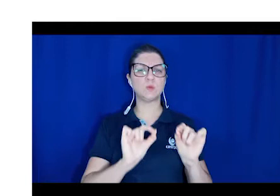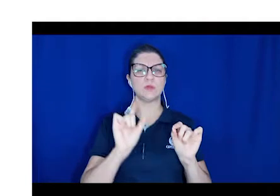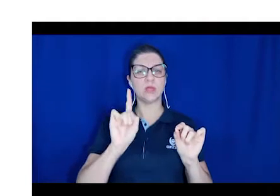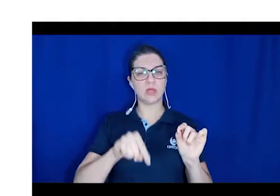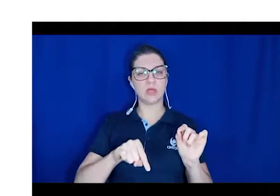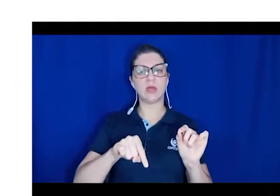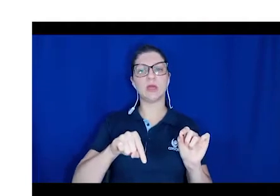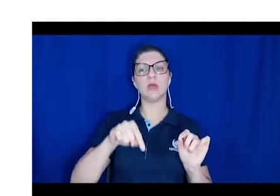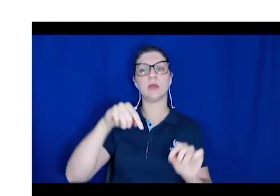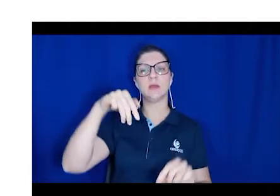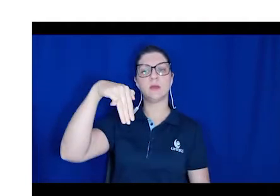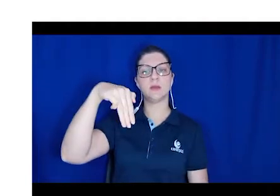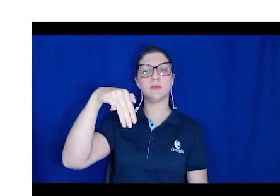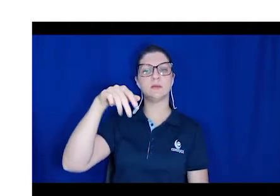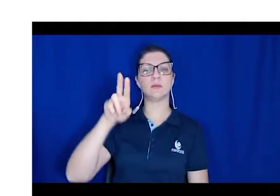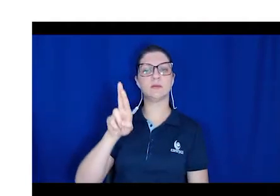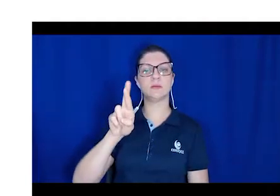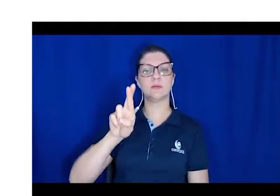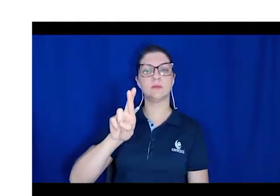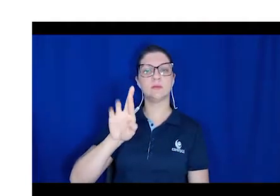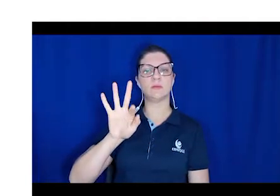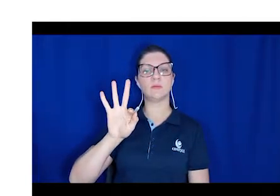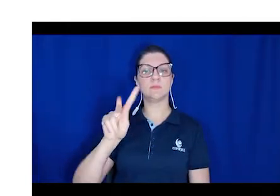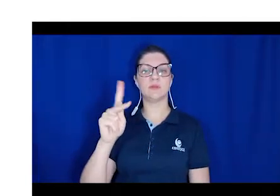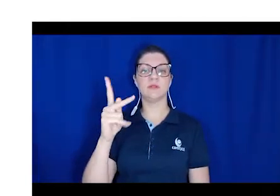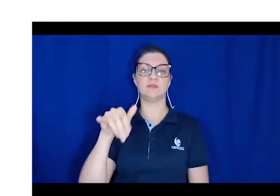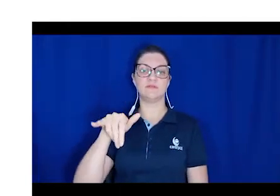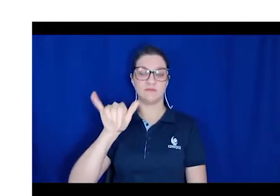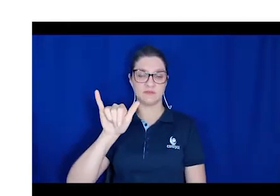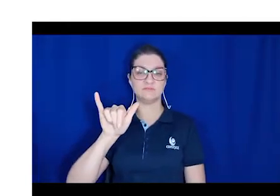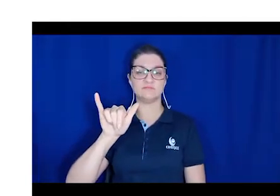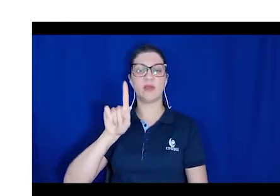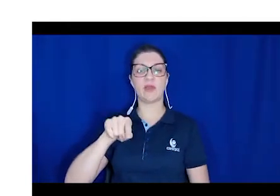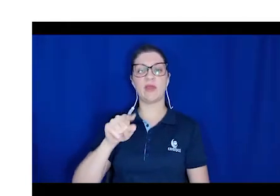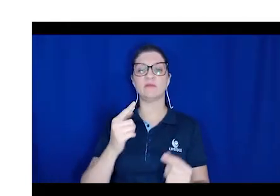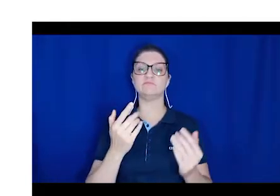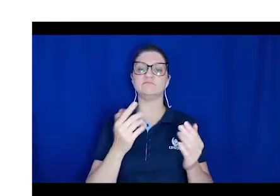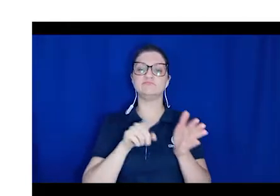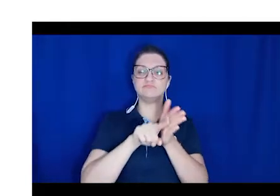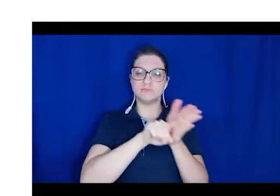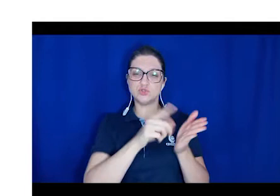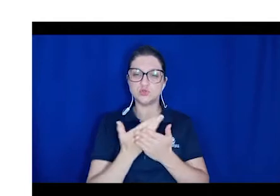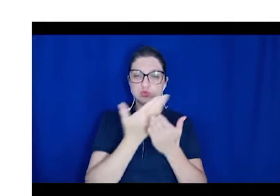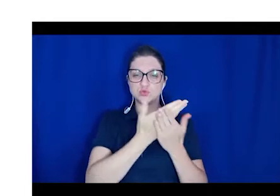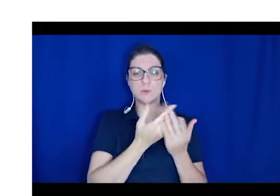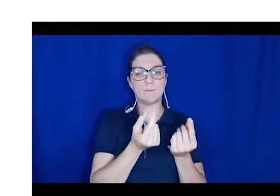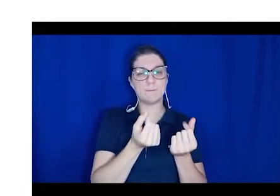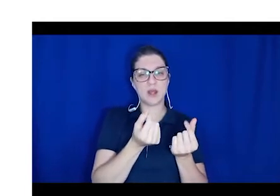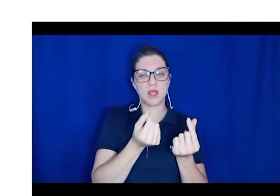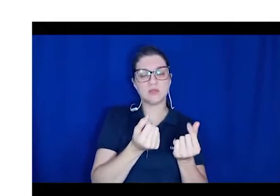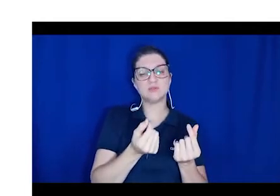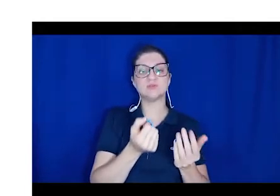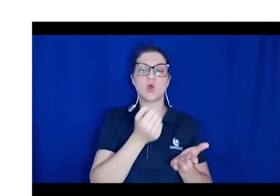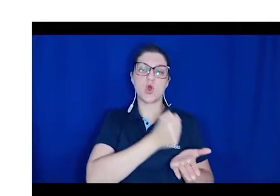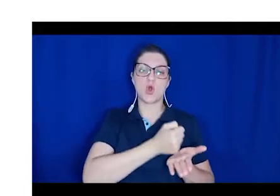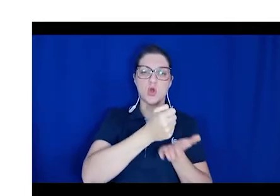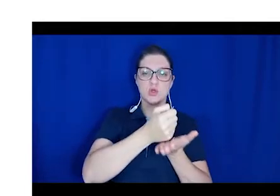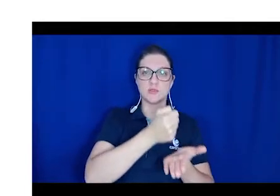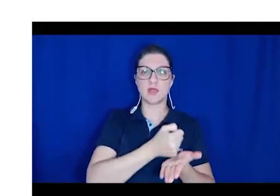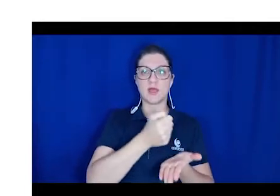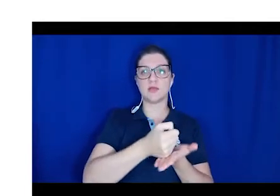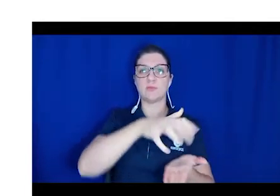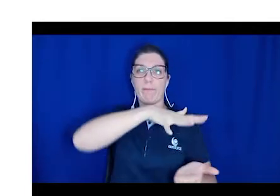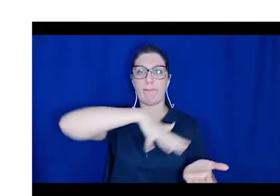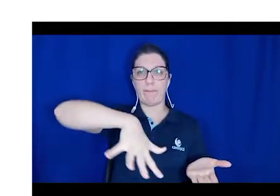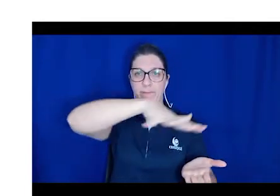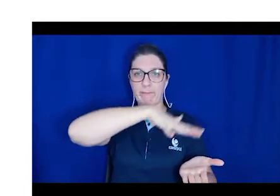de Murphy. Análise técnica é o estudo dos preços, volumes e contratos em aberto do mercado, principalmente através